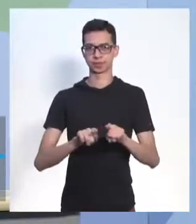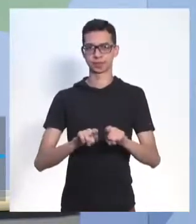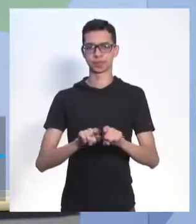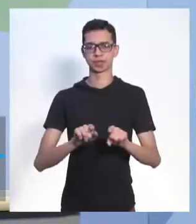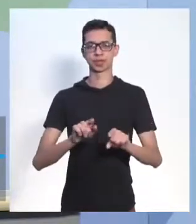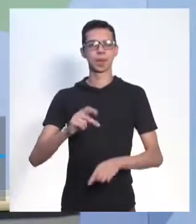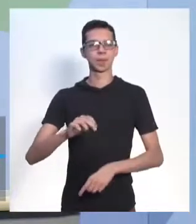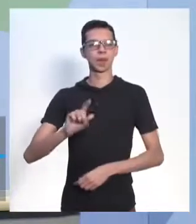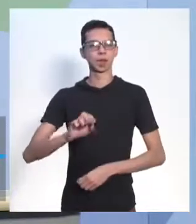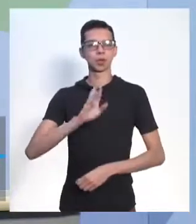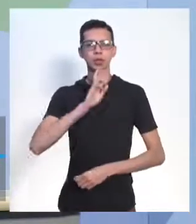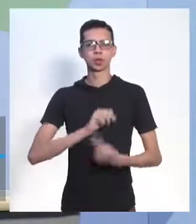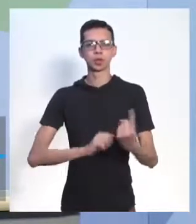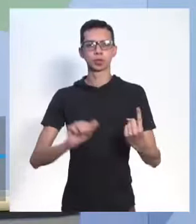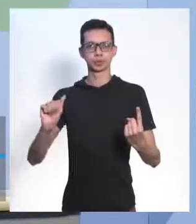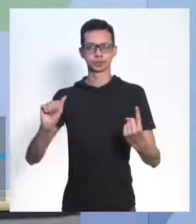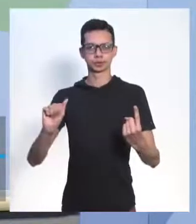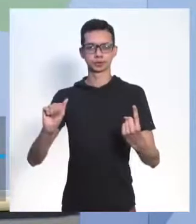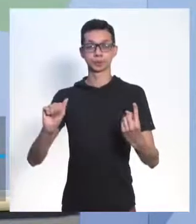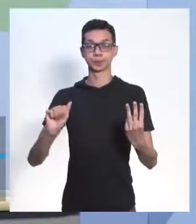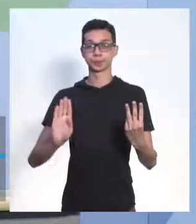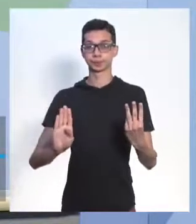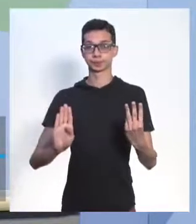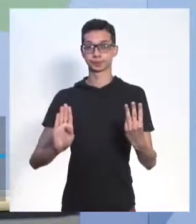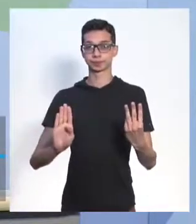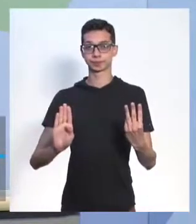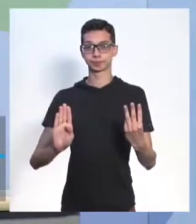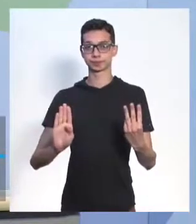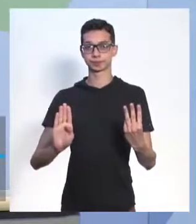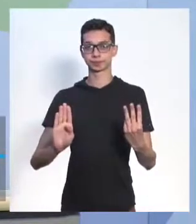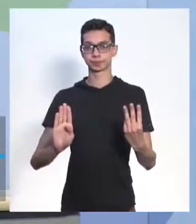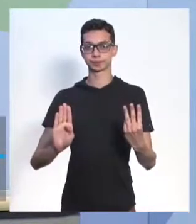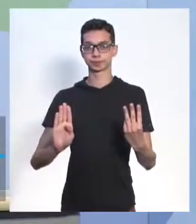Otávio respondeu 1A, 3B,